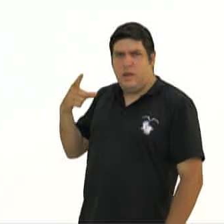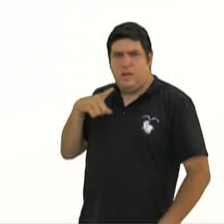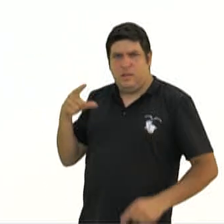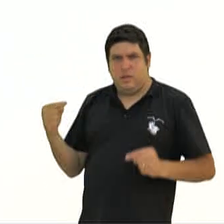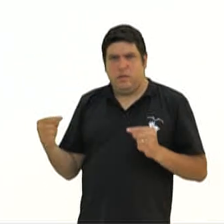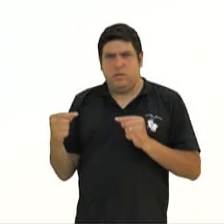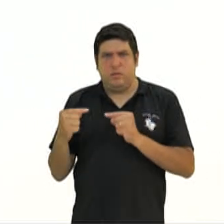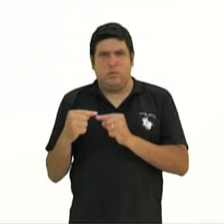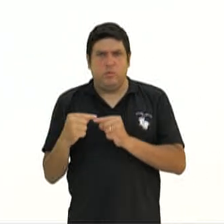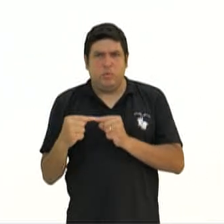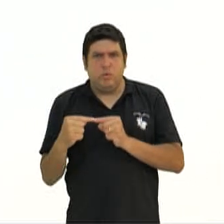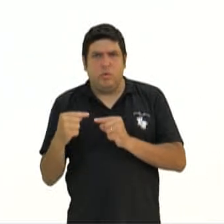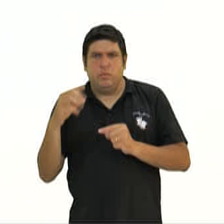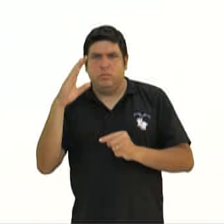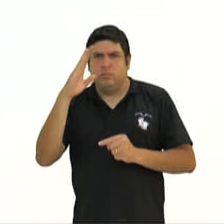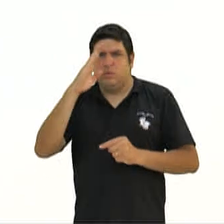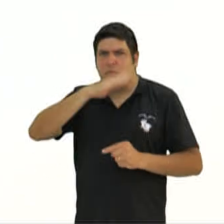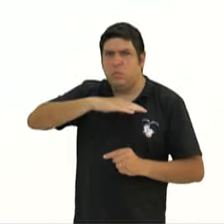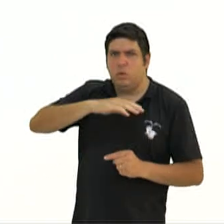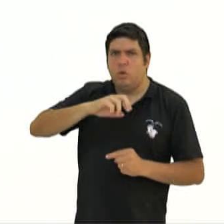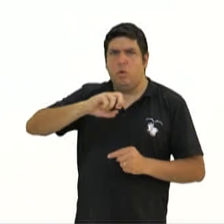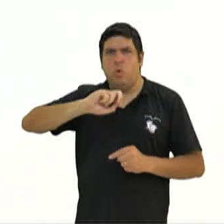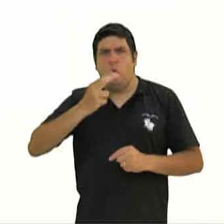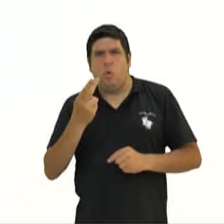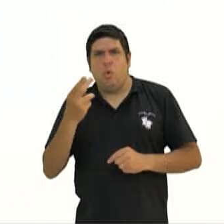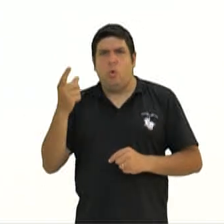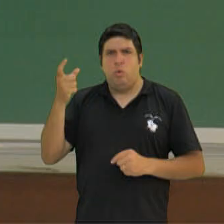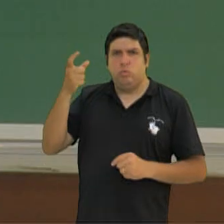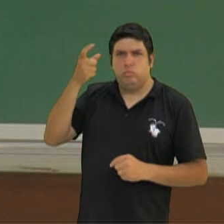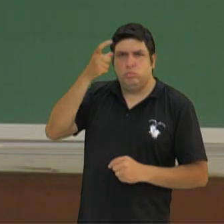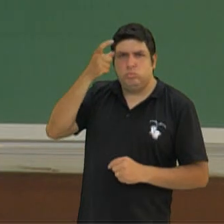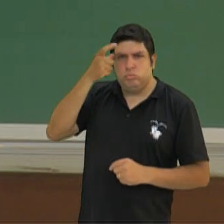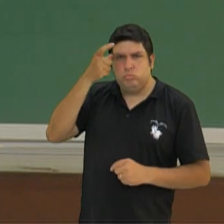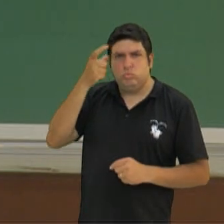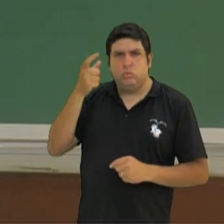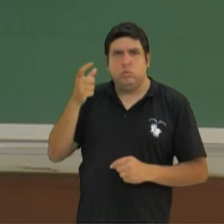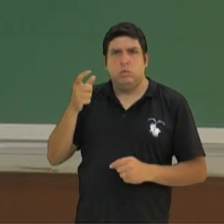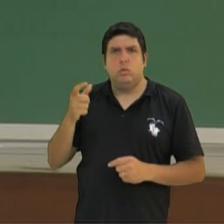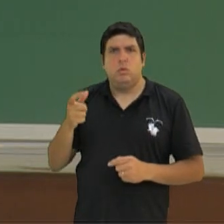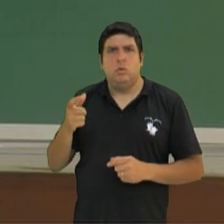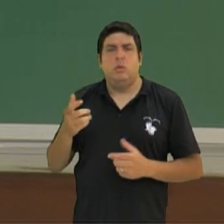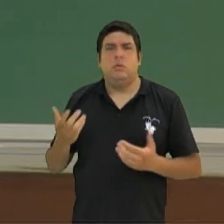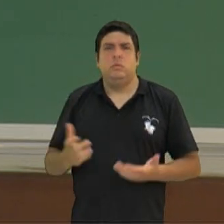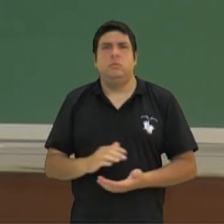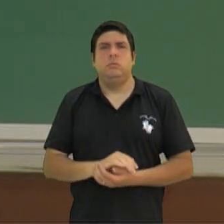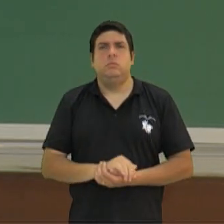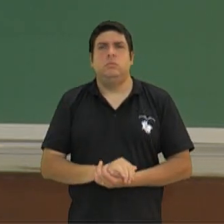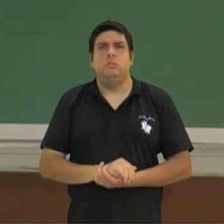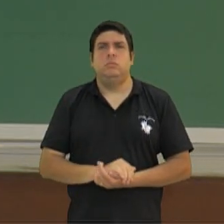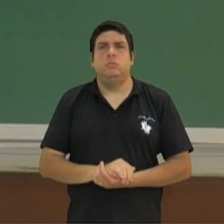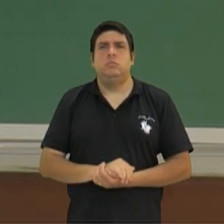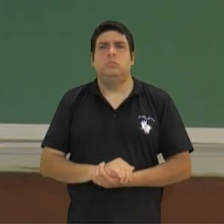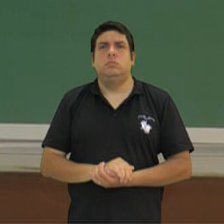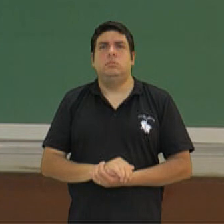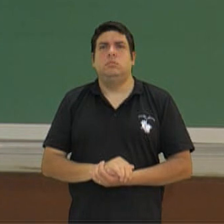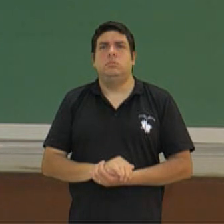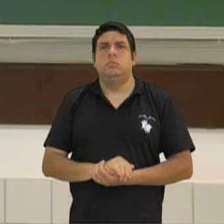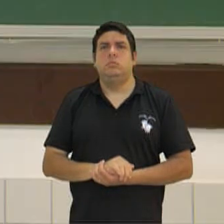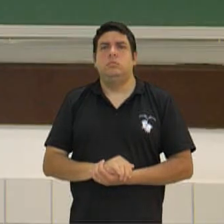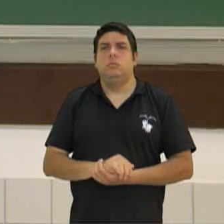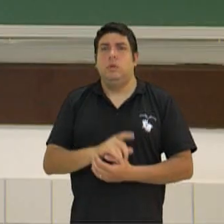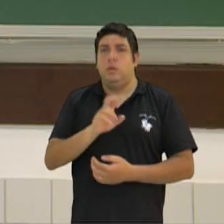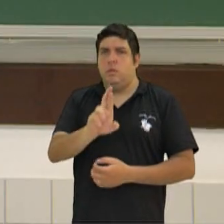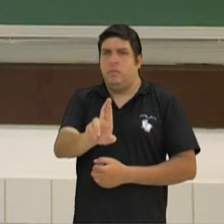coisa ligada ao mal ou ao devil? Devil, que seria mais demônio, seria a tradução. Dê a